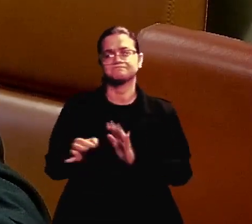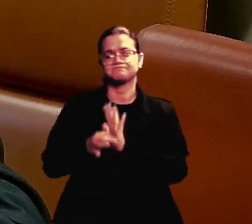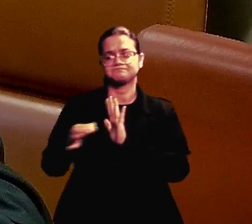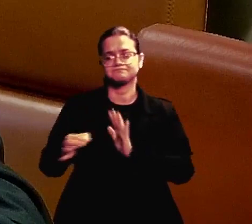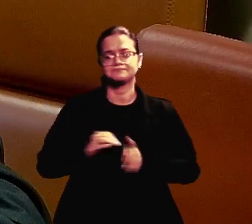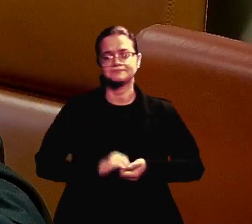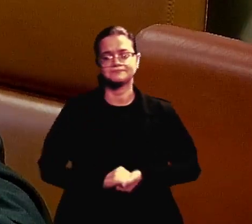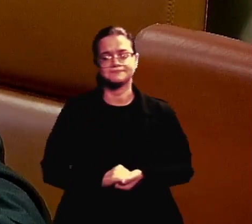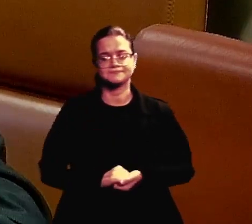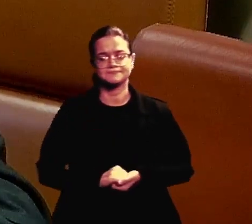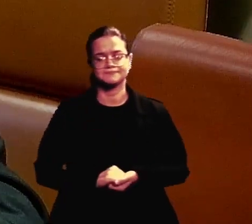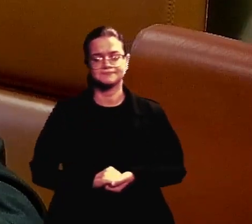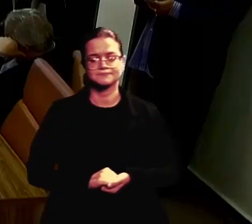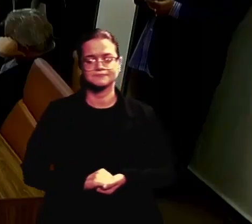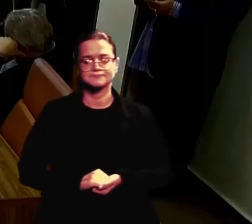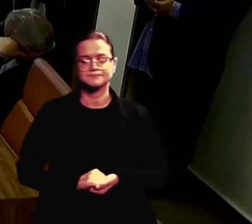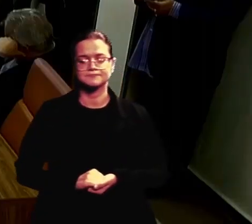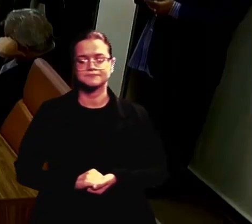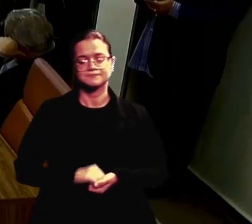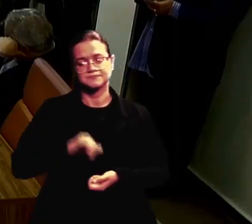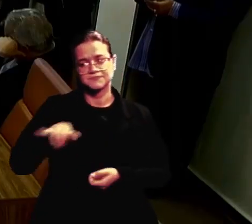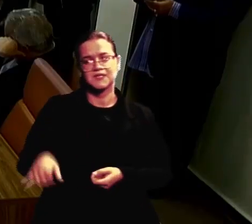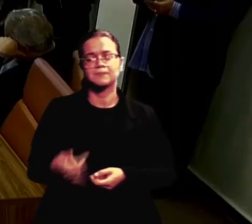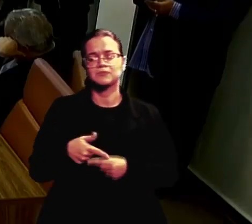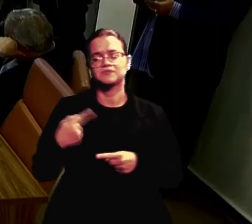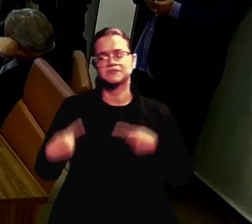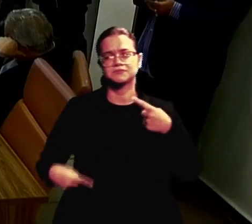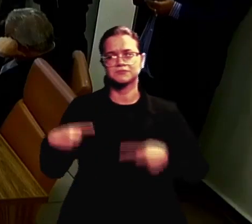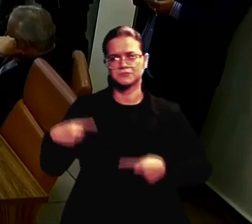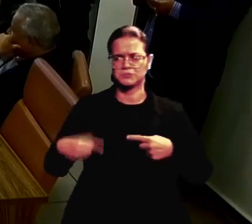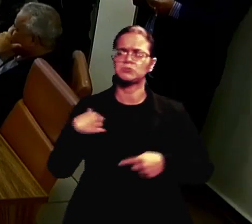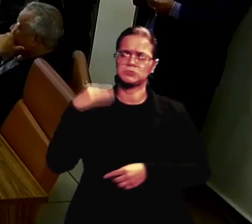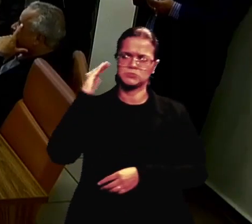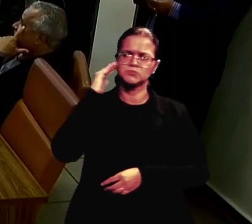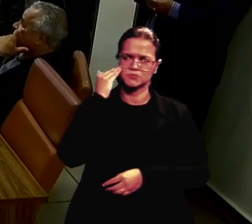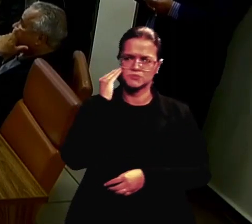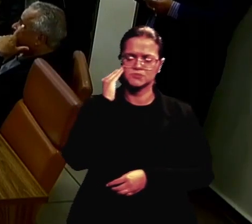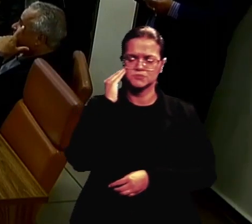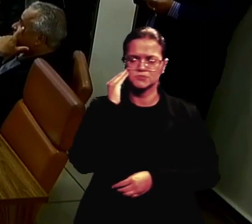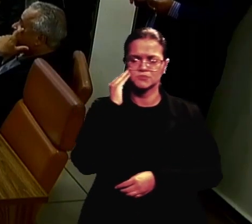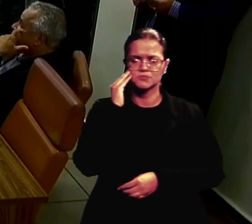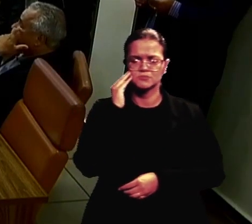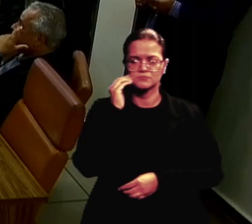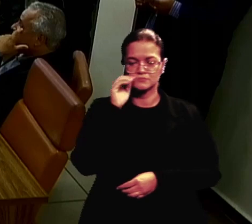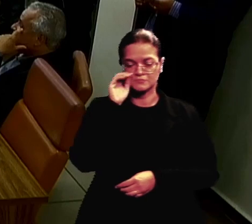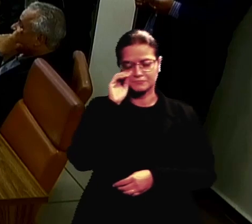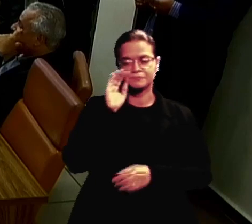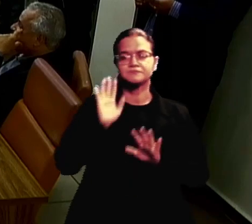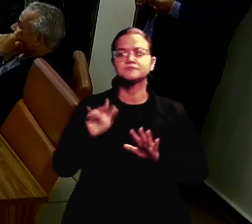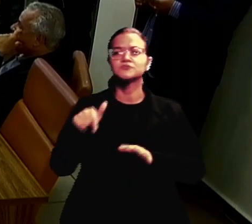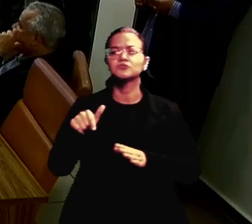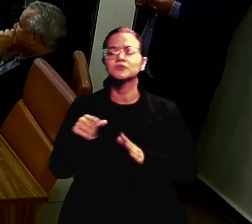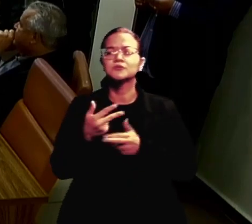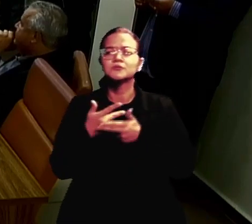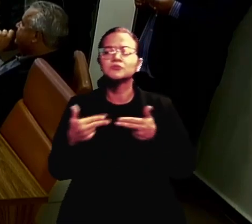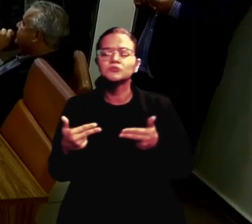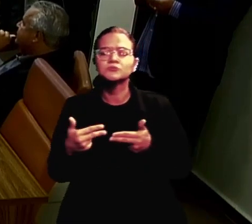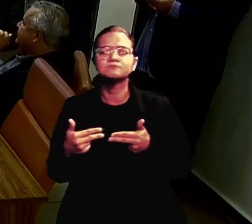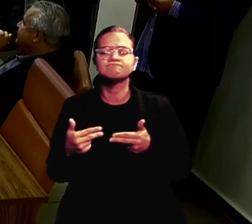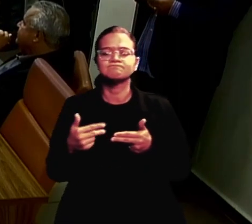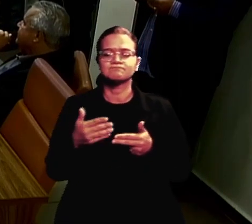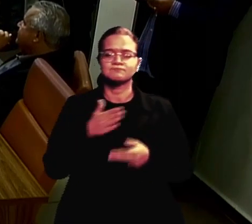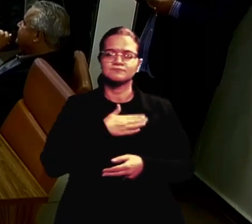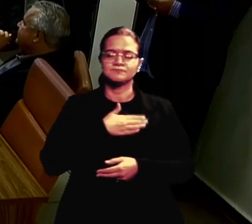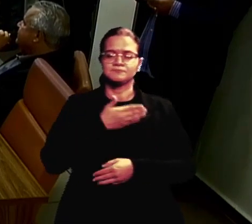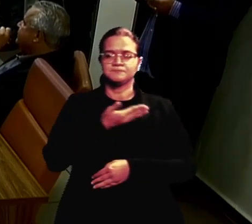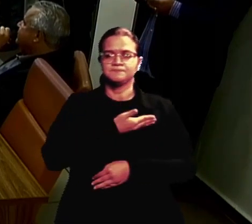Uma parte. Eu perdi o raciocínio. Aproveitar aqui o debate, estou entendendo a colocação, mas conteúdo, principalmente para o